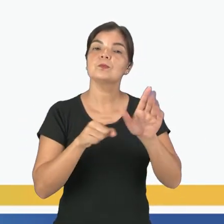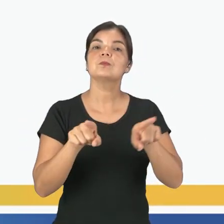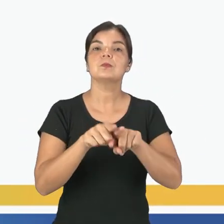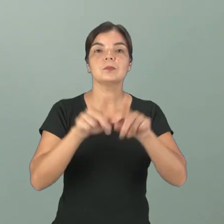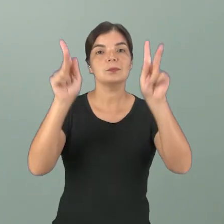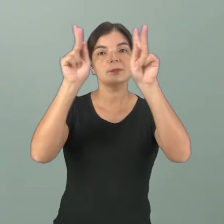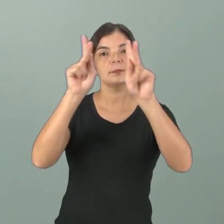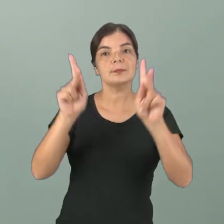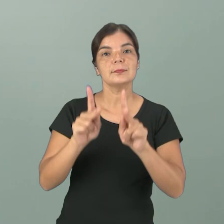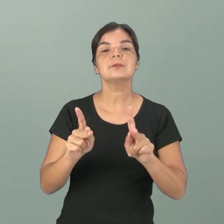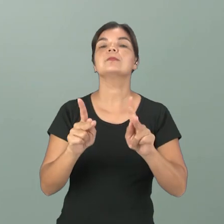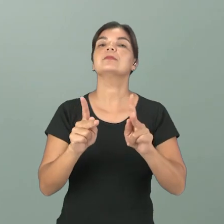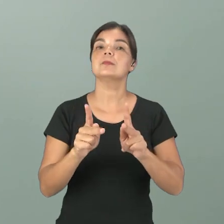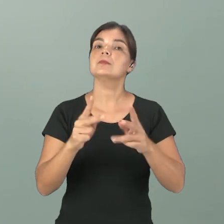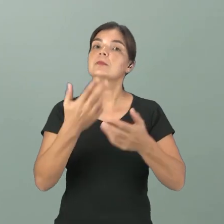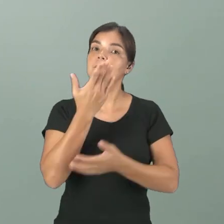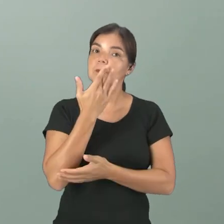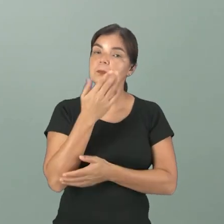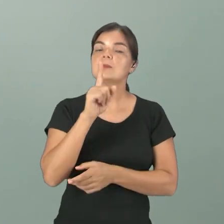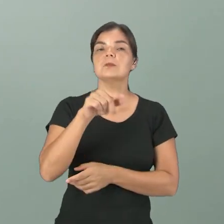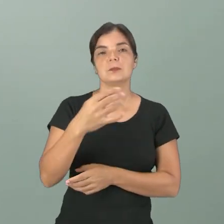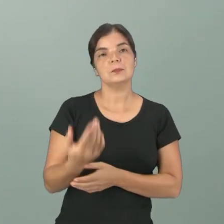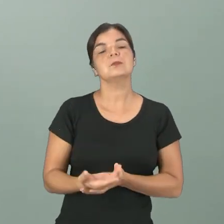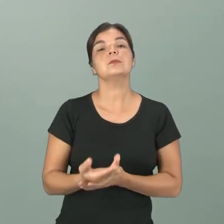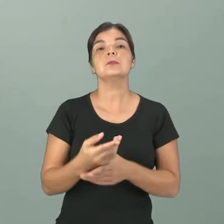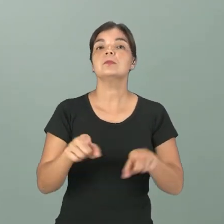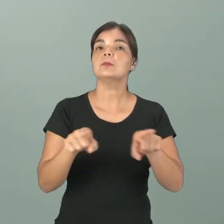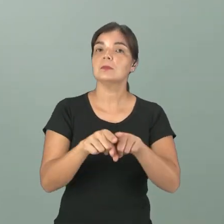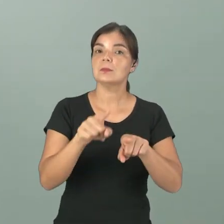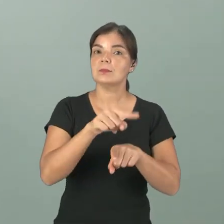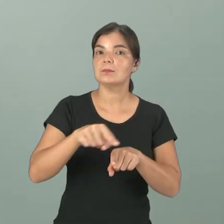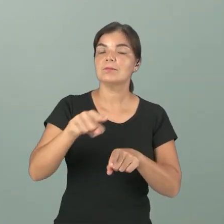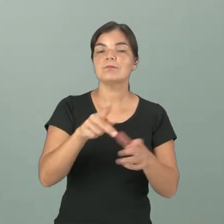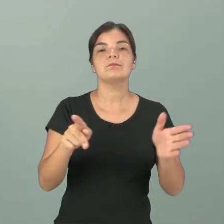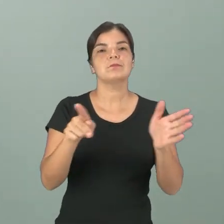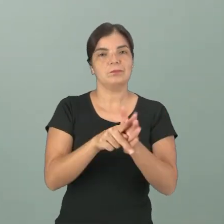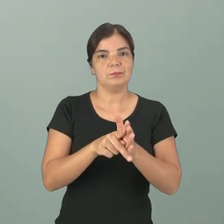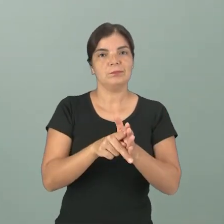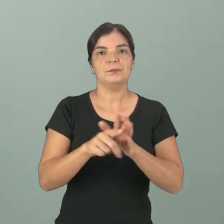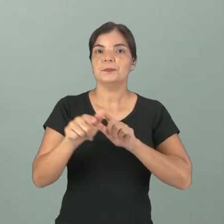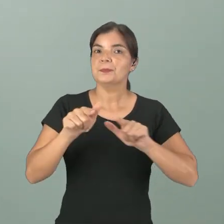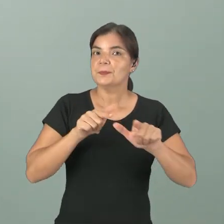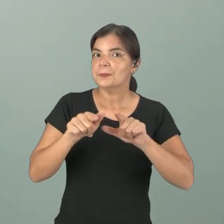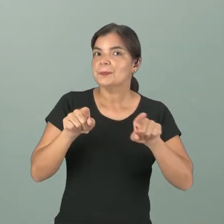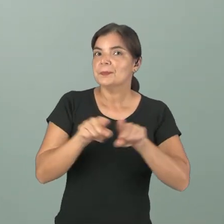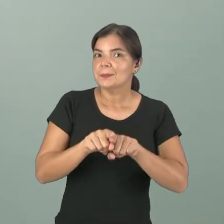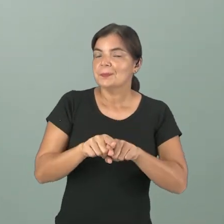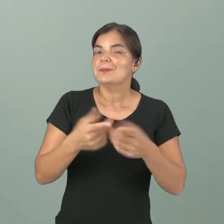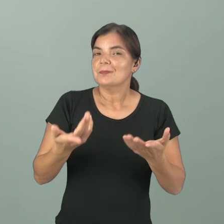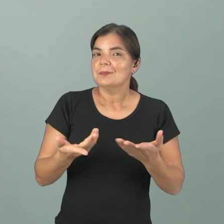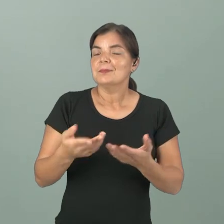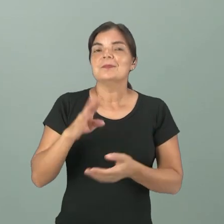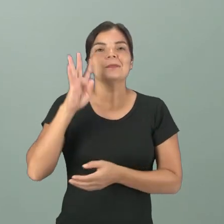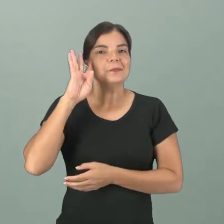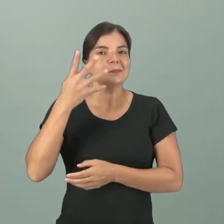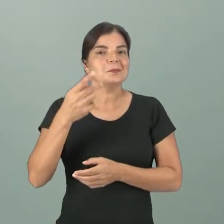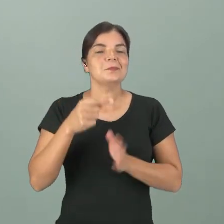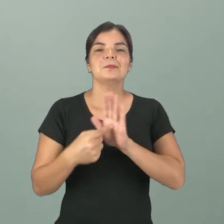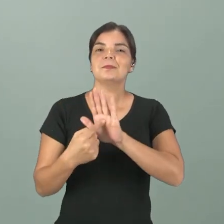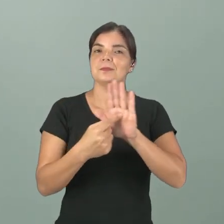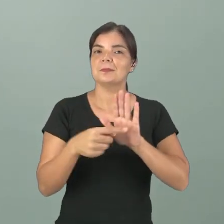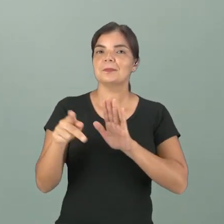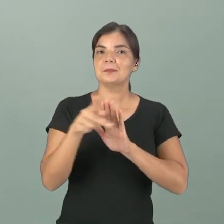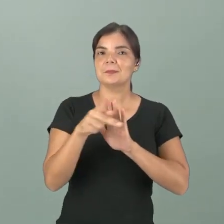simboliza a paz, então essas cores são bem peculiares e fazem parte do trabalho. Vamos fazer? Depois mostra para